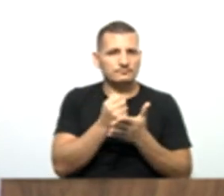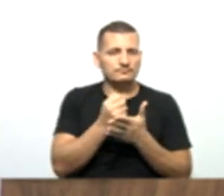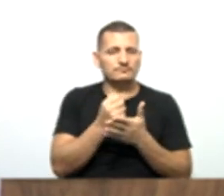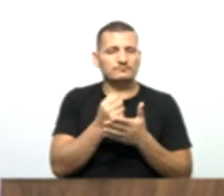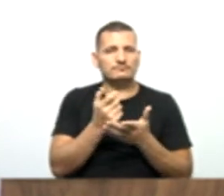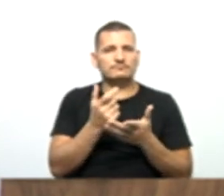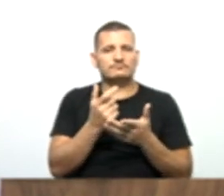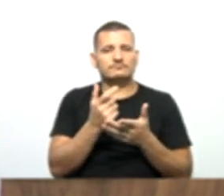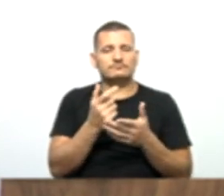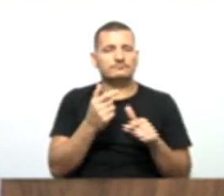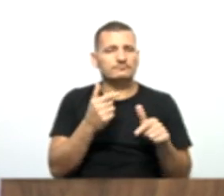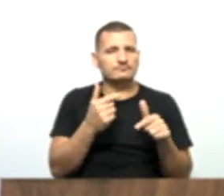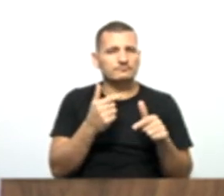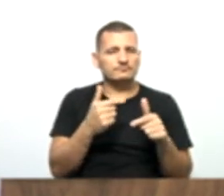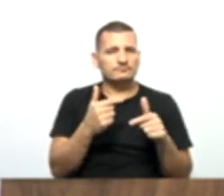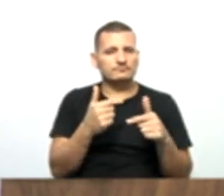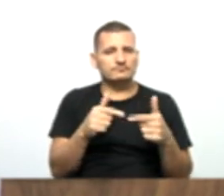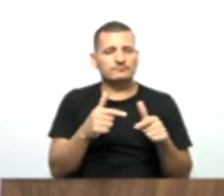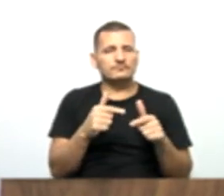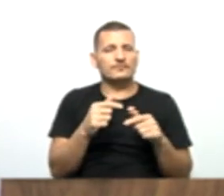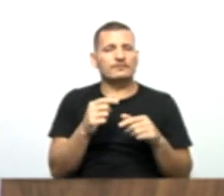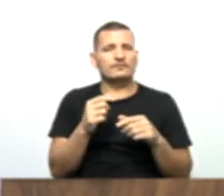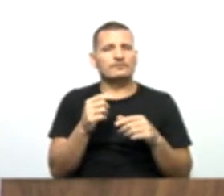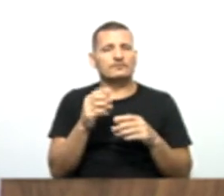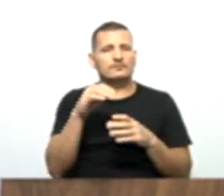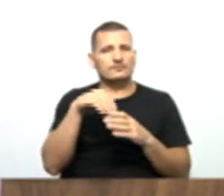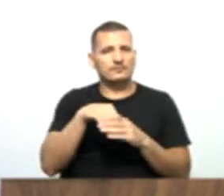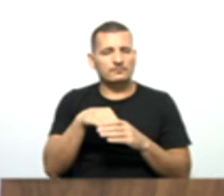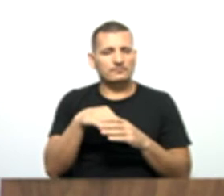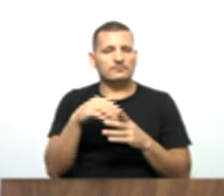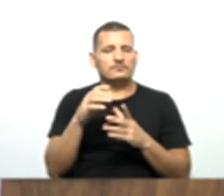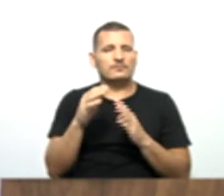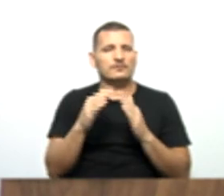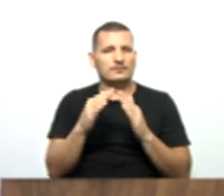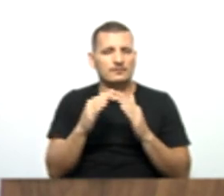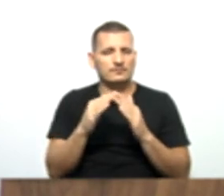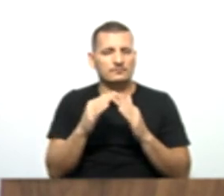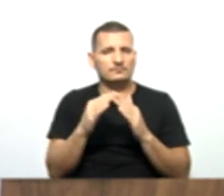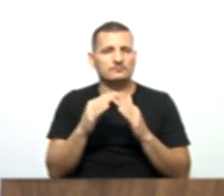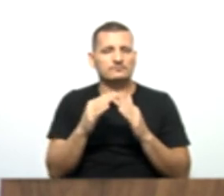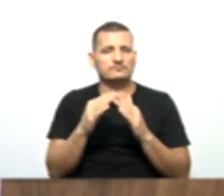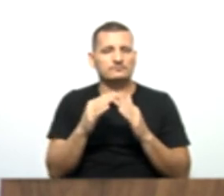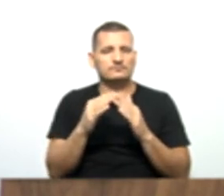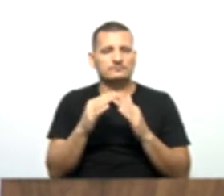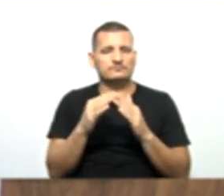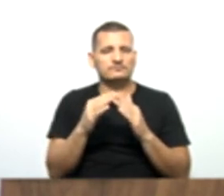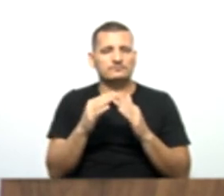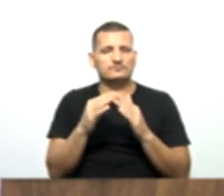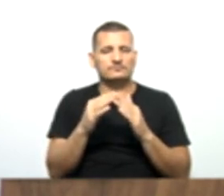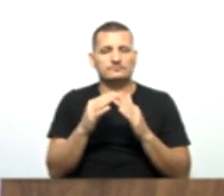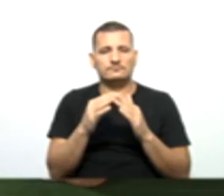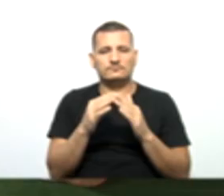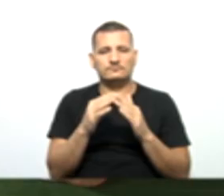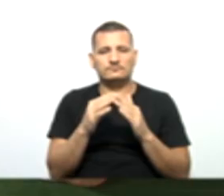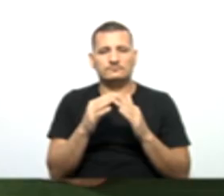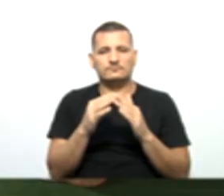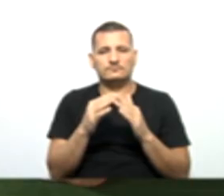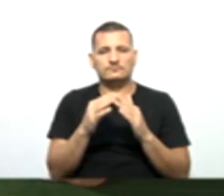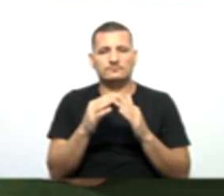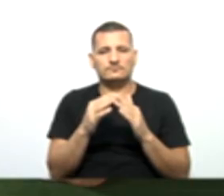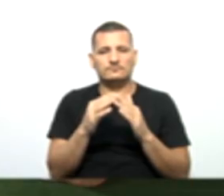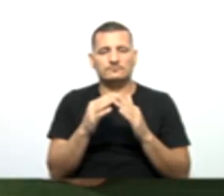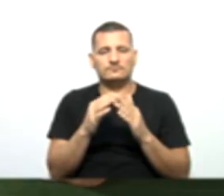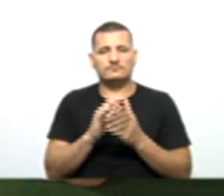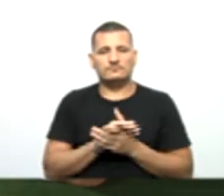serviços. Aí ela colocou reforma interna, a sequência. Certo. Reforma interna. Foi de forma indentada, professor? Ela